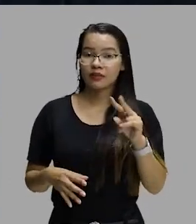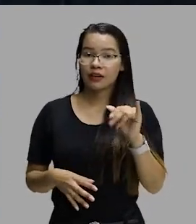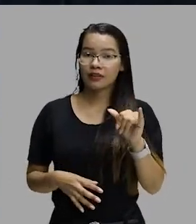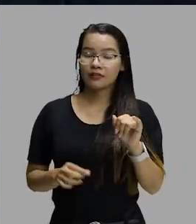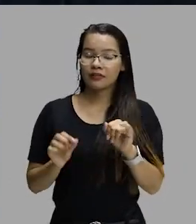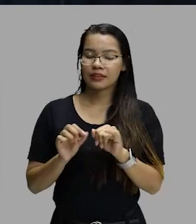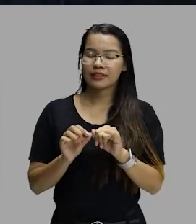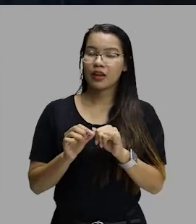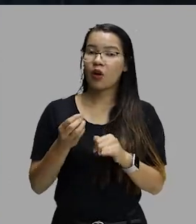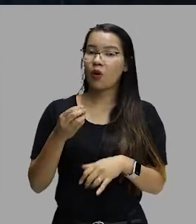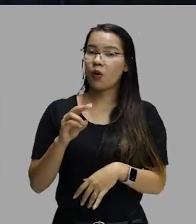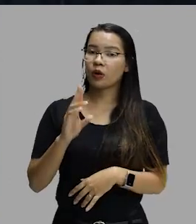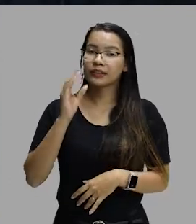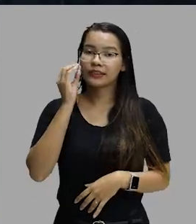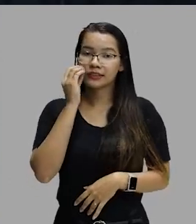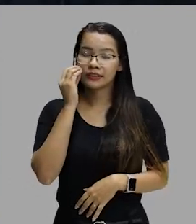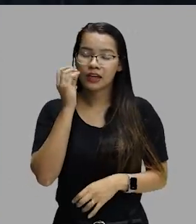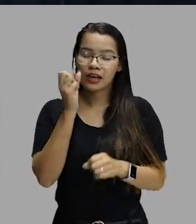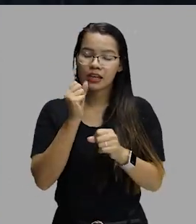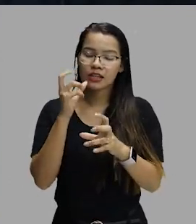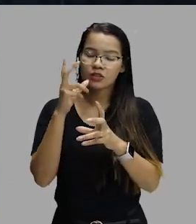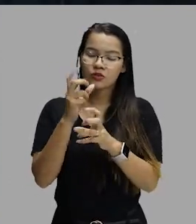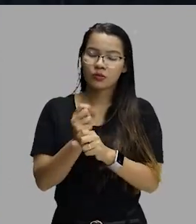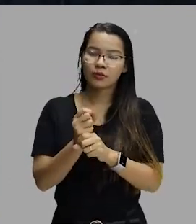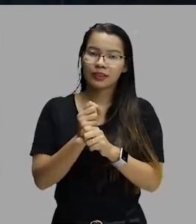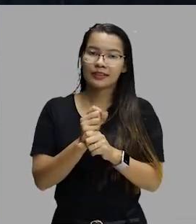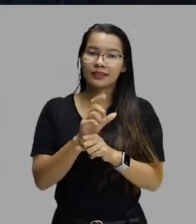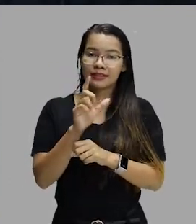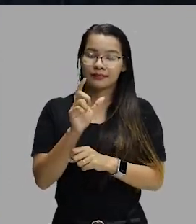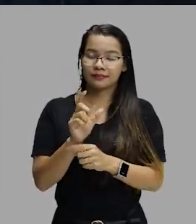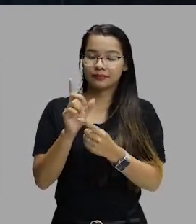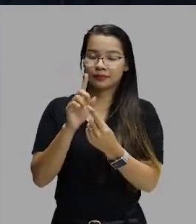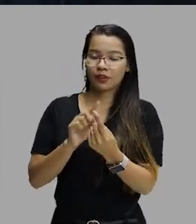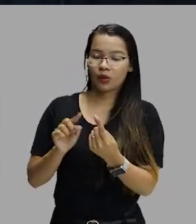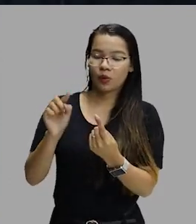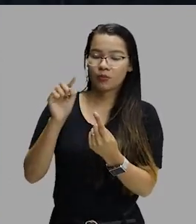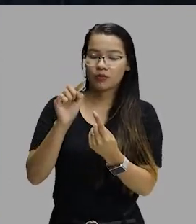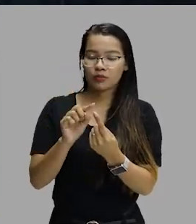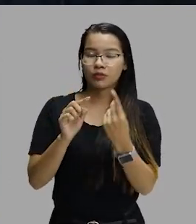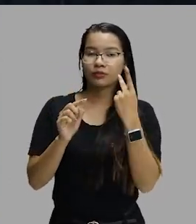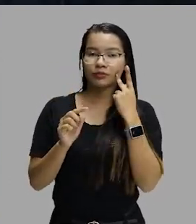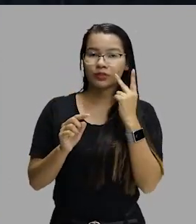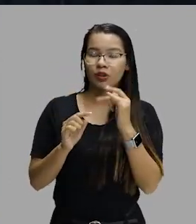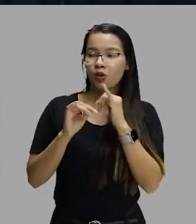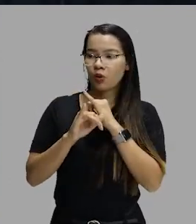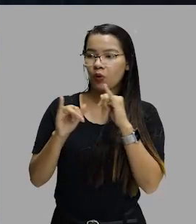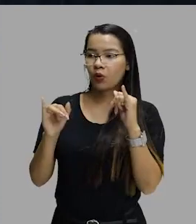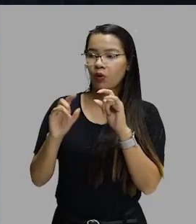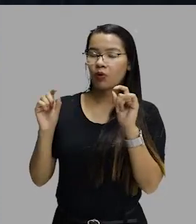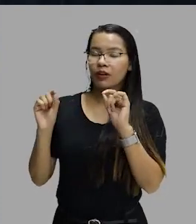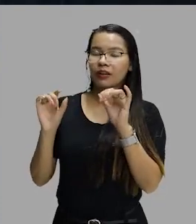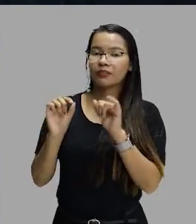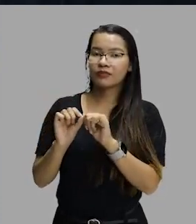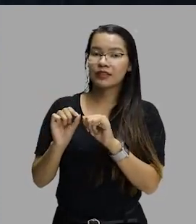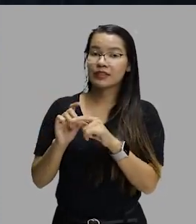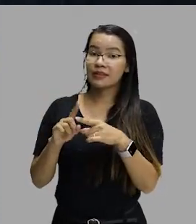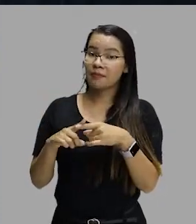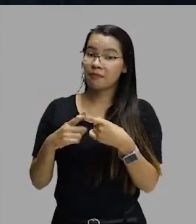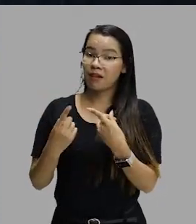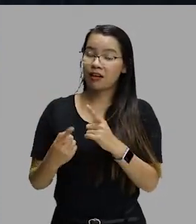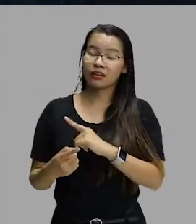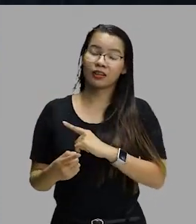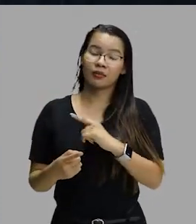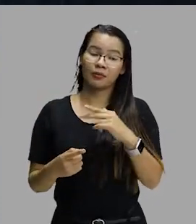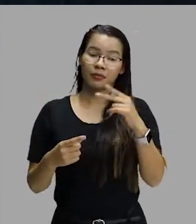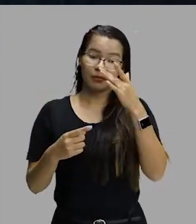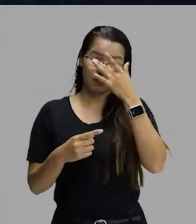tentar resumir, vai ser objetivo, né? Para contar aquilo que você fez. Mas tem gente que é detalhista, tem gente que